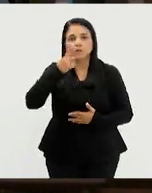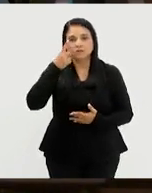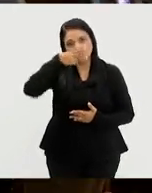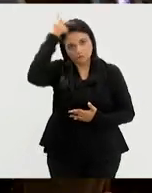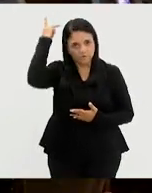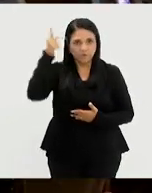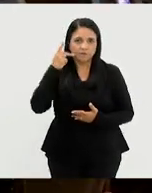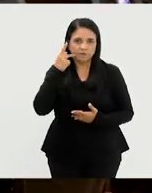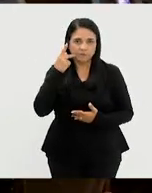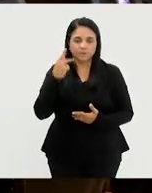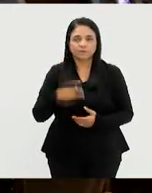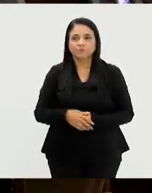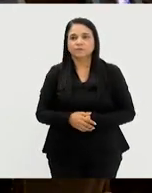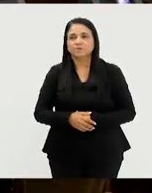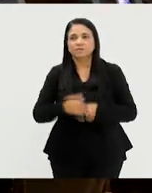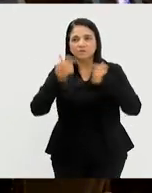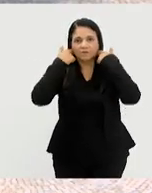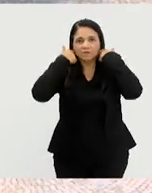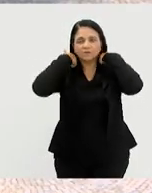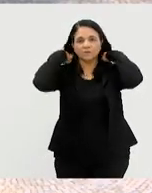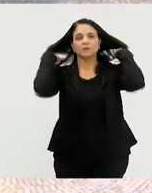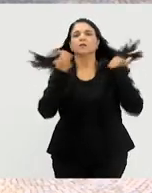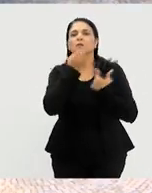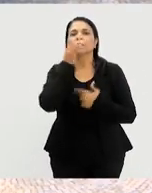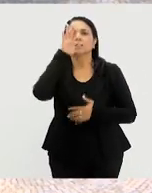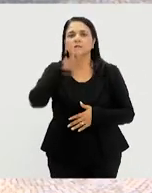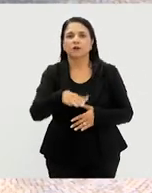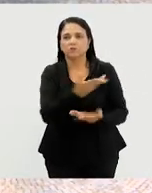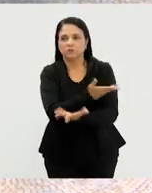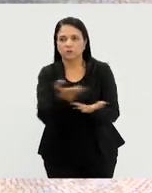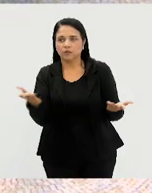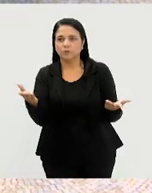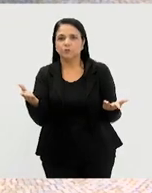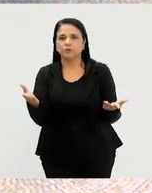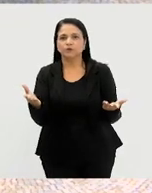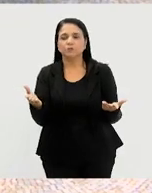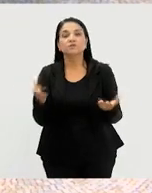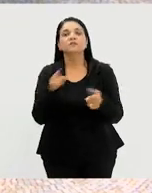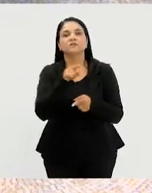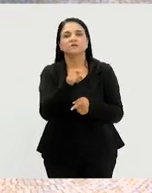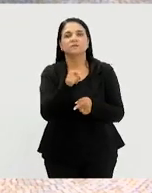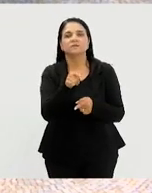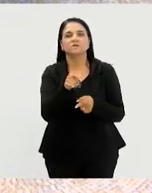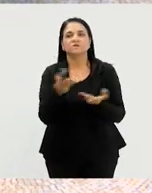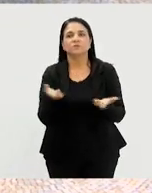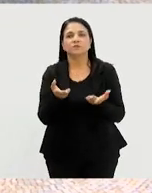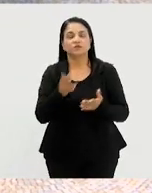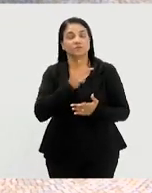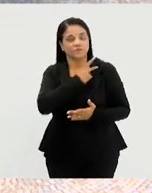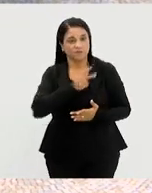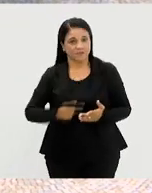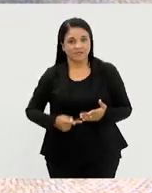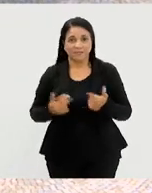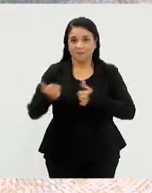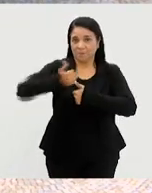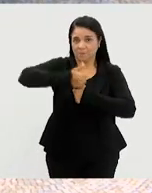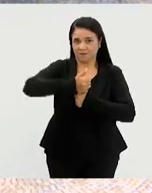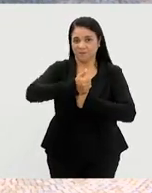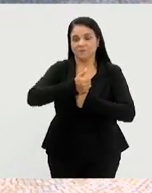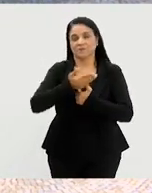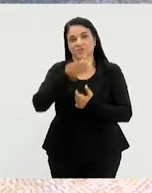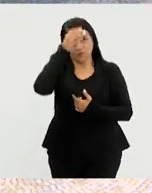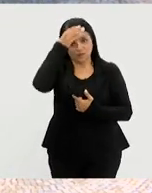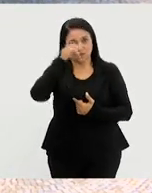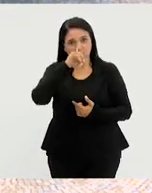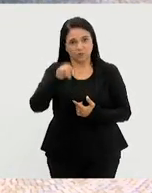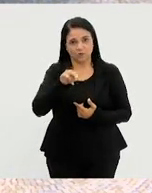Presidente mais uma vez boa tarde a todos vossa excelência que hoje pres essa eu gostaria de chamar os